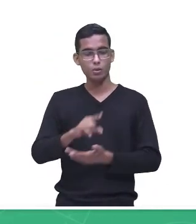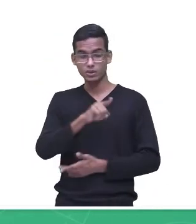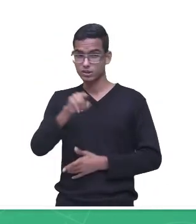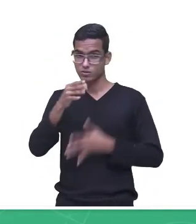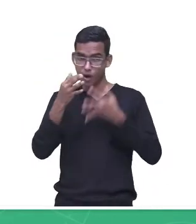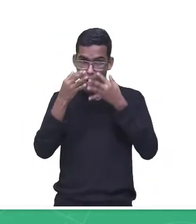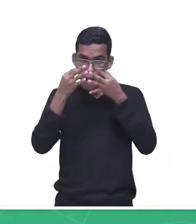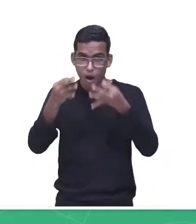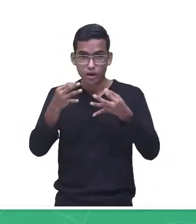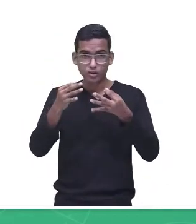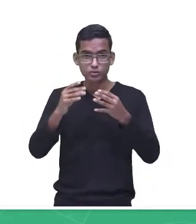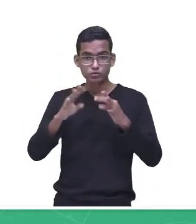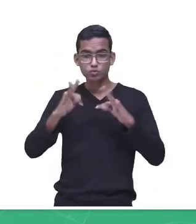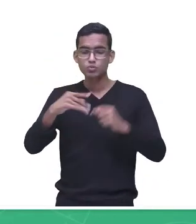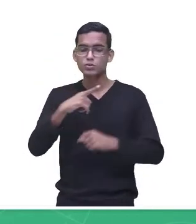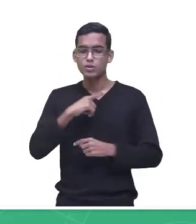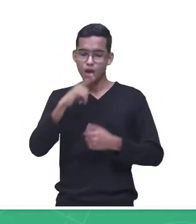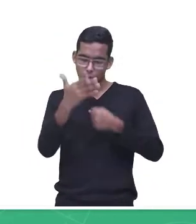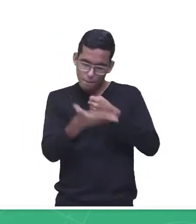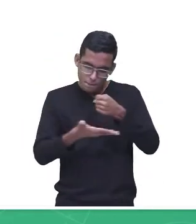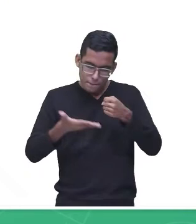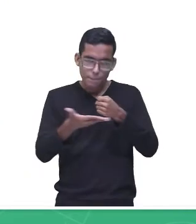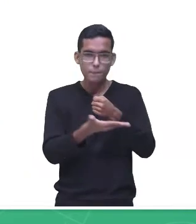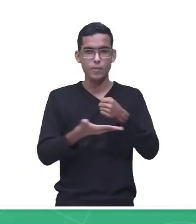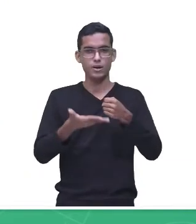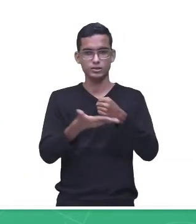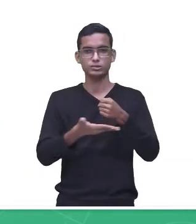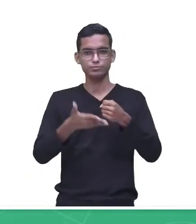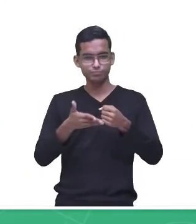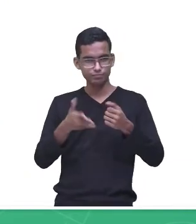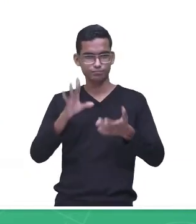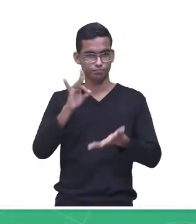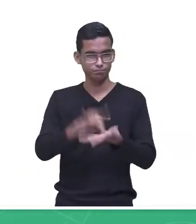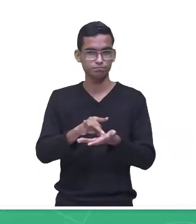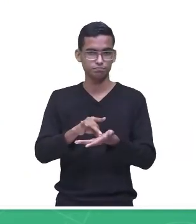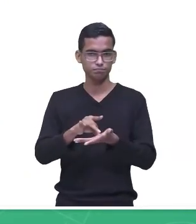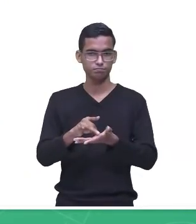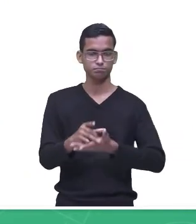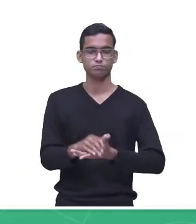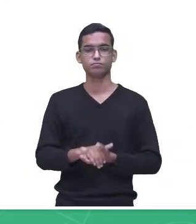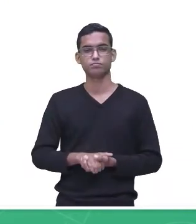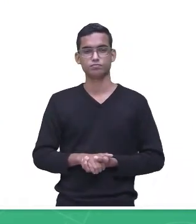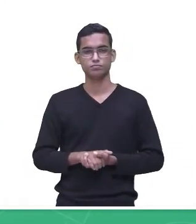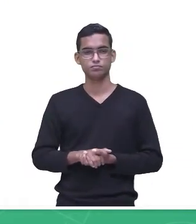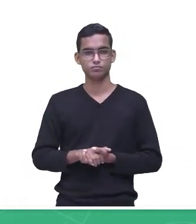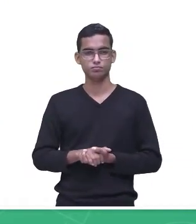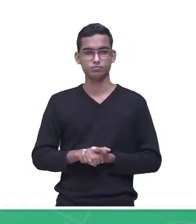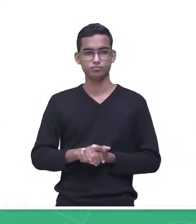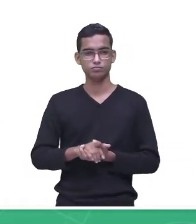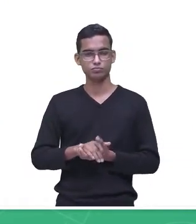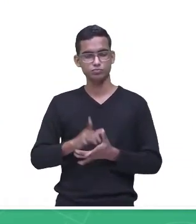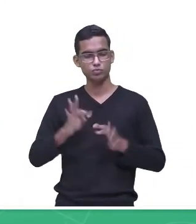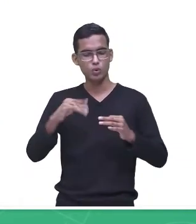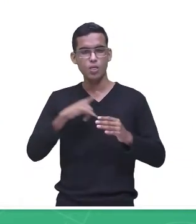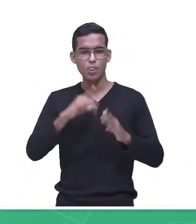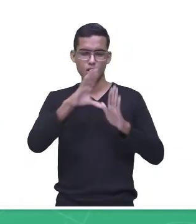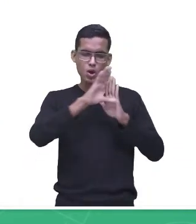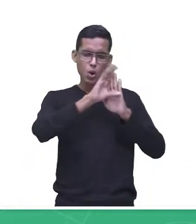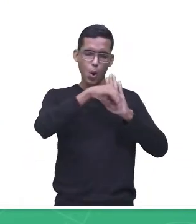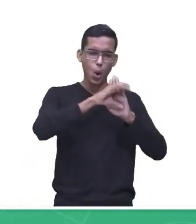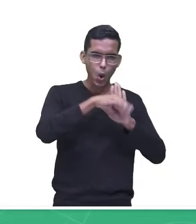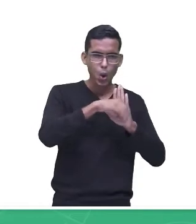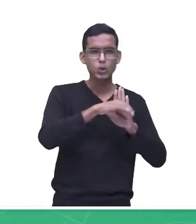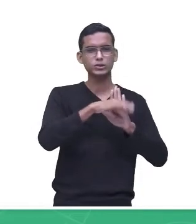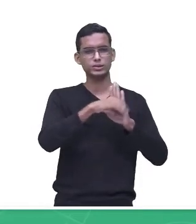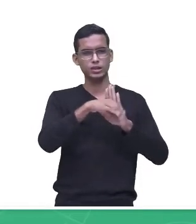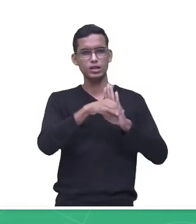atenção, tudo tem fundamento. Nada é por acaso, tá? Tudo tem fundamento. Tudo tem um conceito, uma razão de ser.